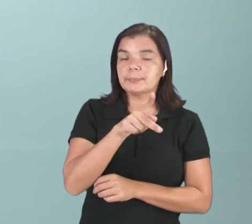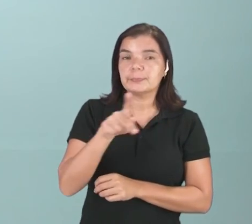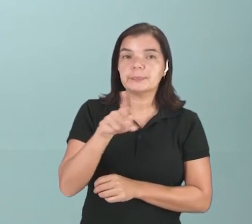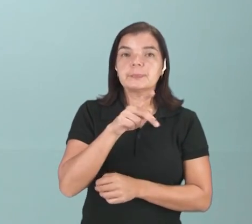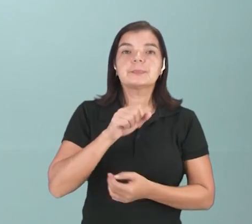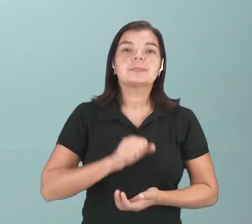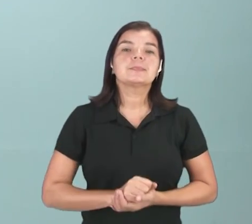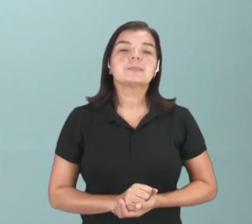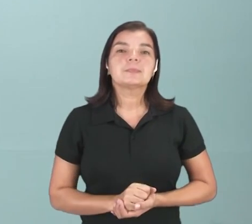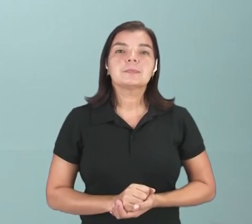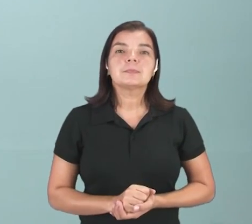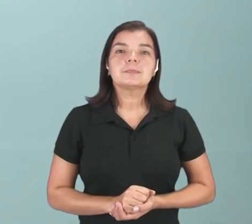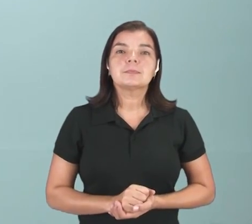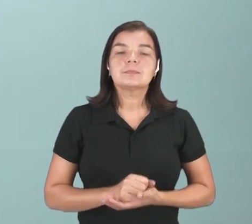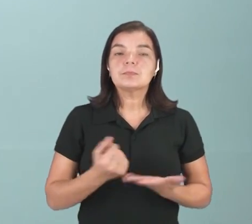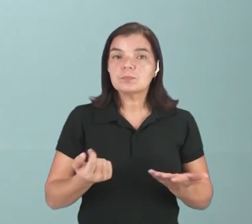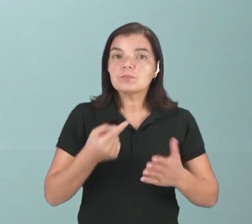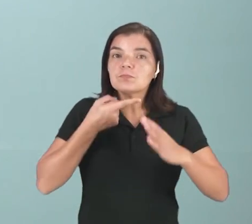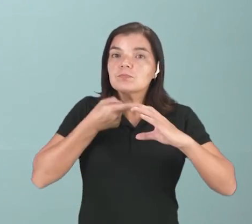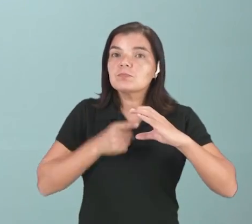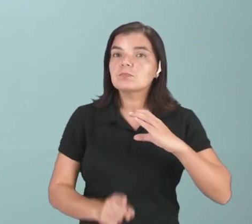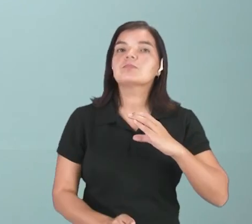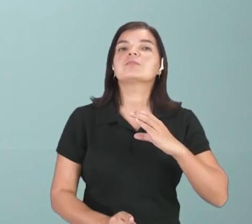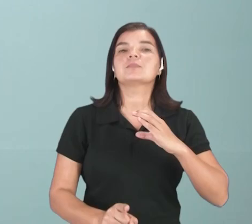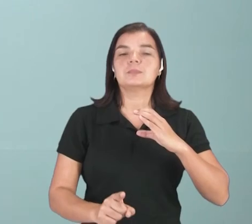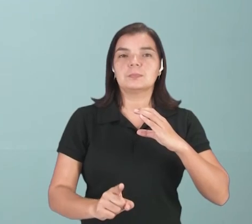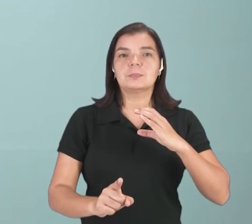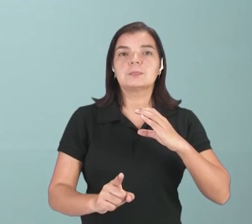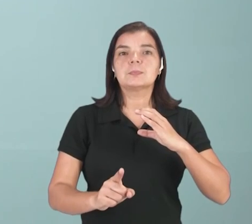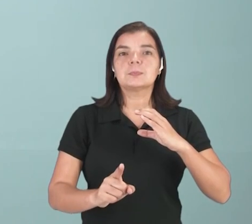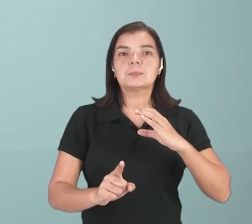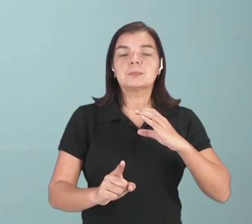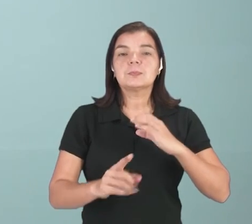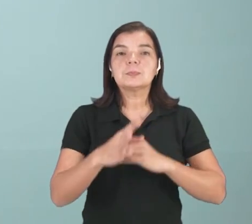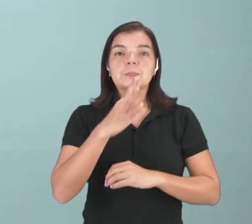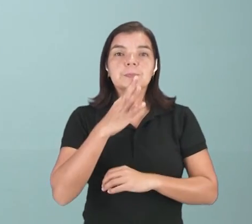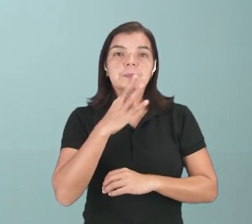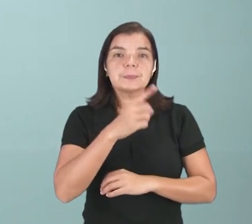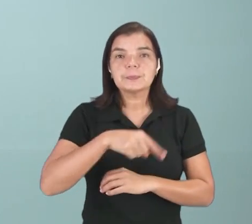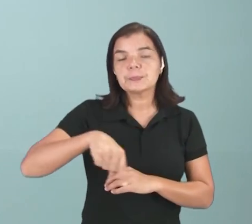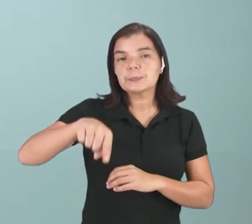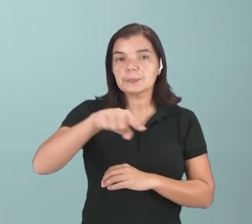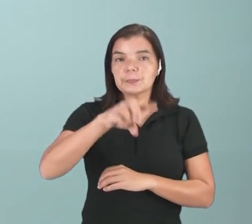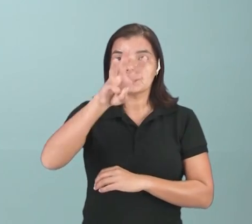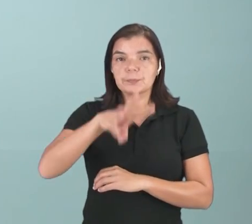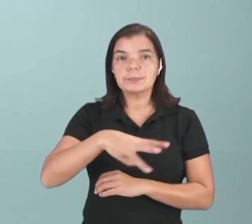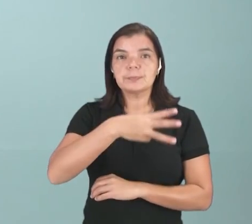professor, né? E aprofunde os seus conhecimentos em